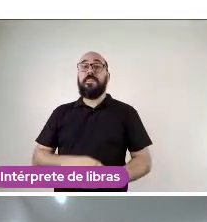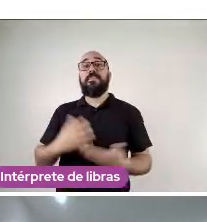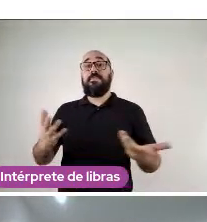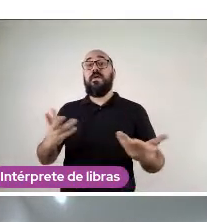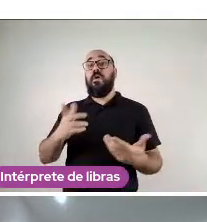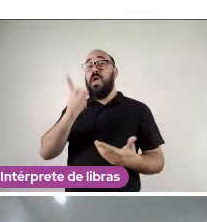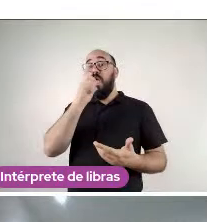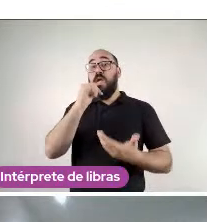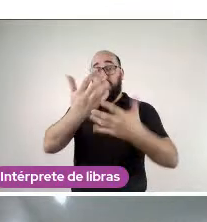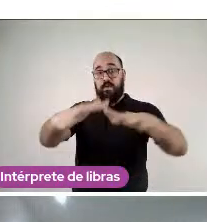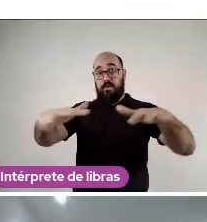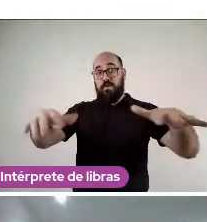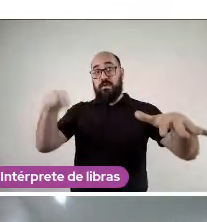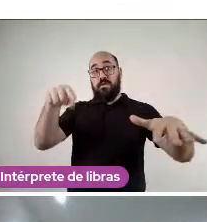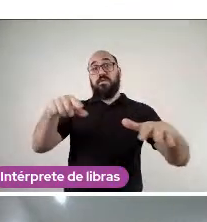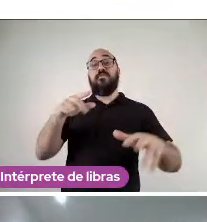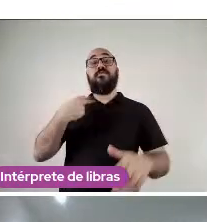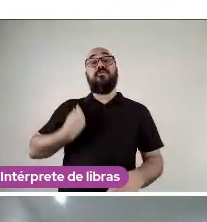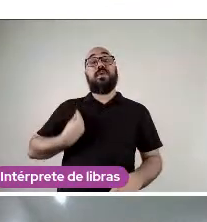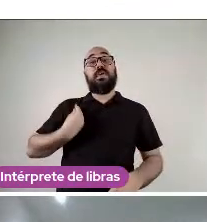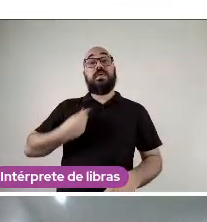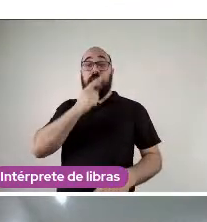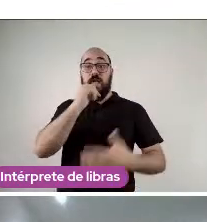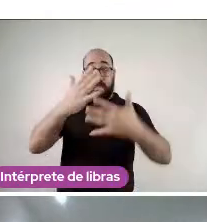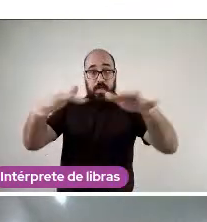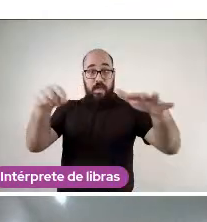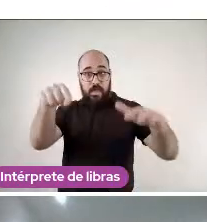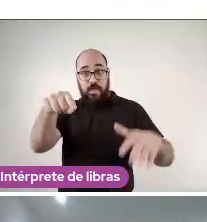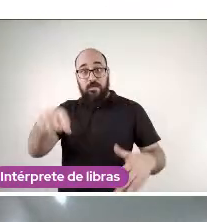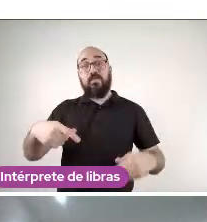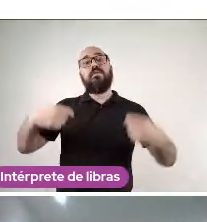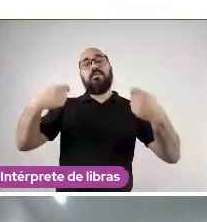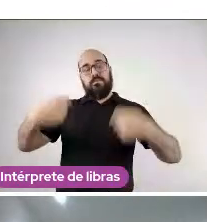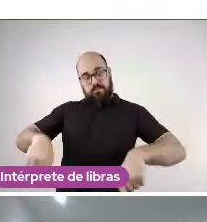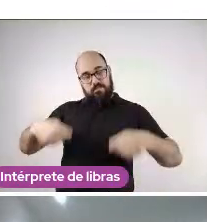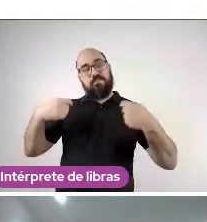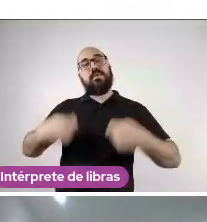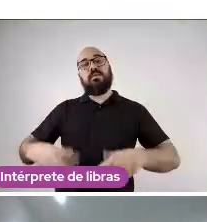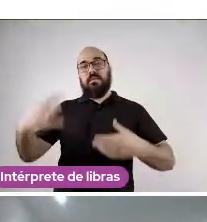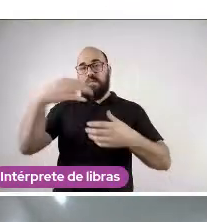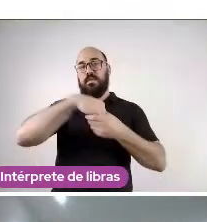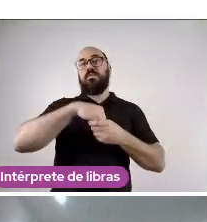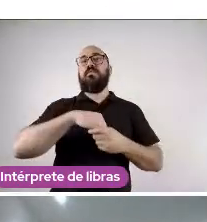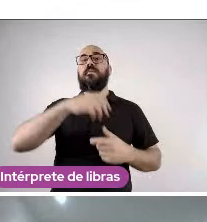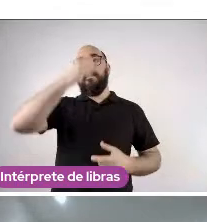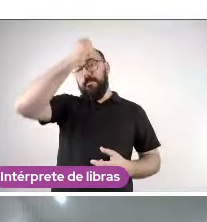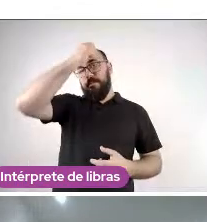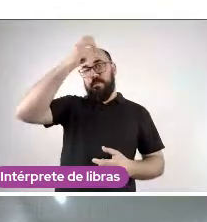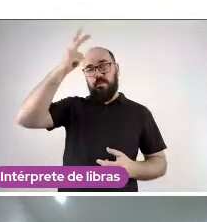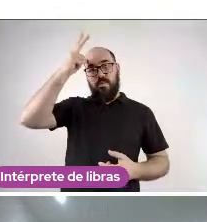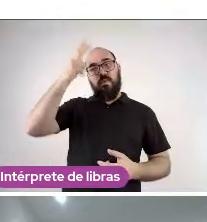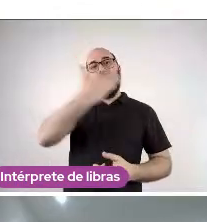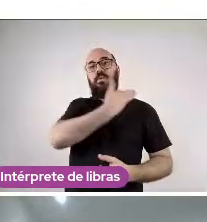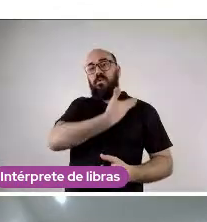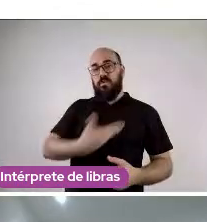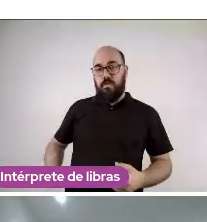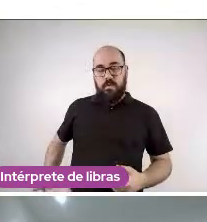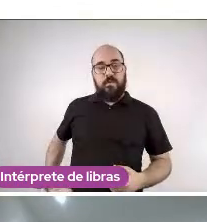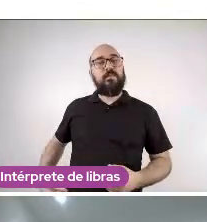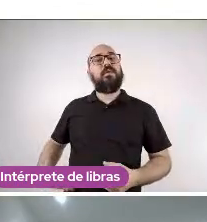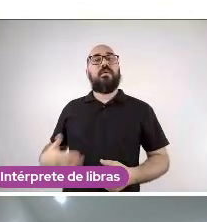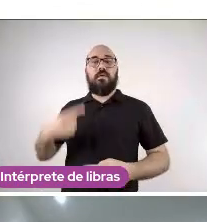faz parte dentro desse ciclo de políticas públicas. Então, eu trouxe aqui só para, né, mostrar um pouquinho como que